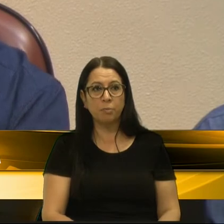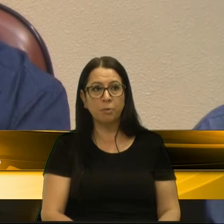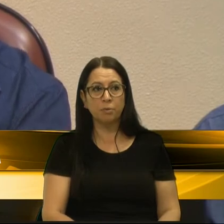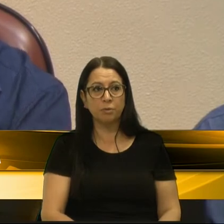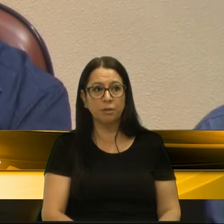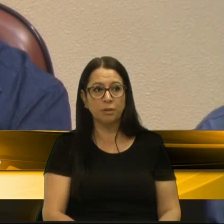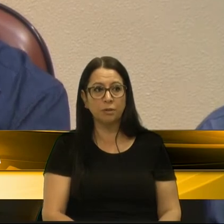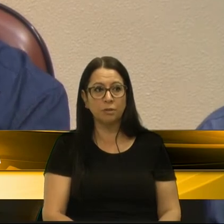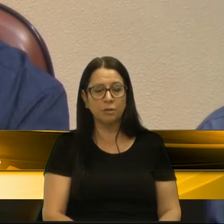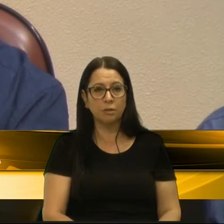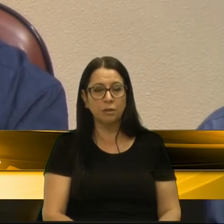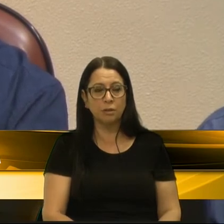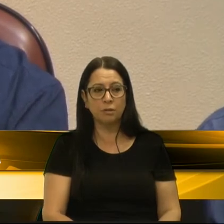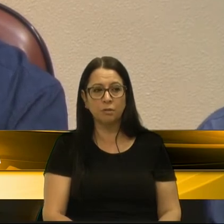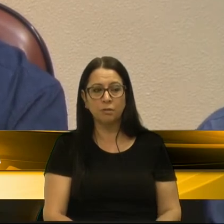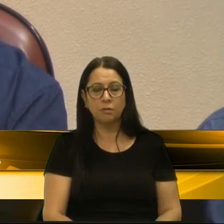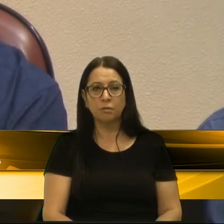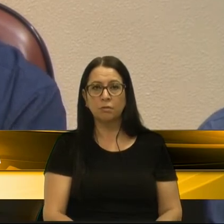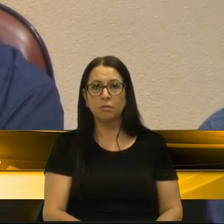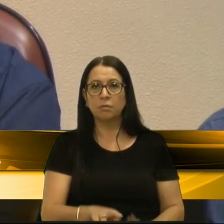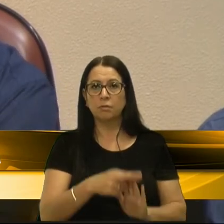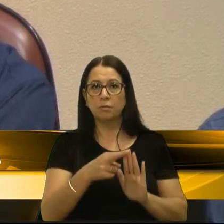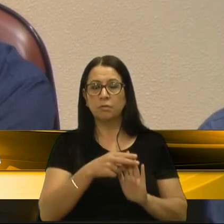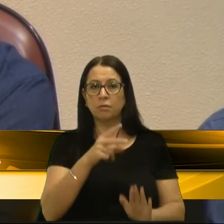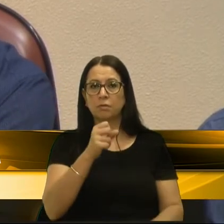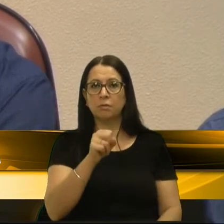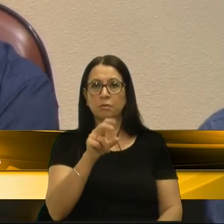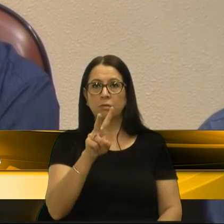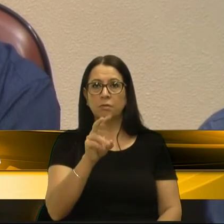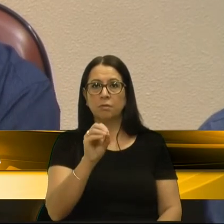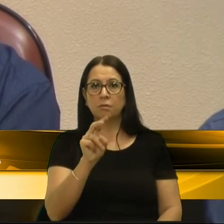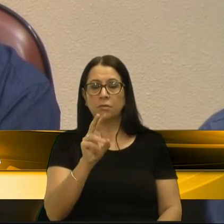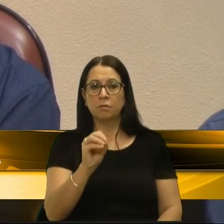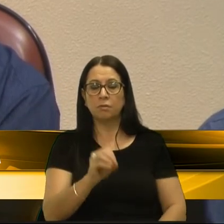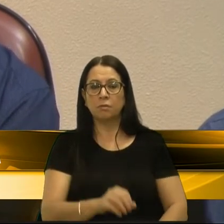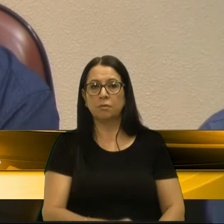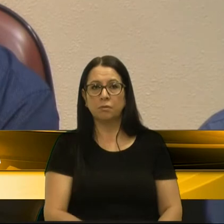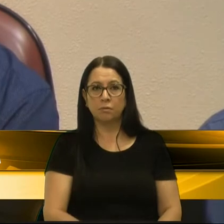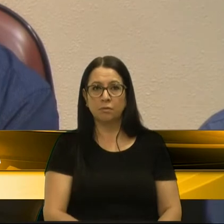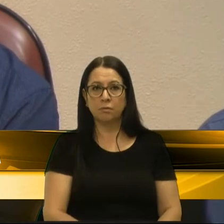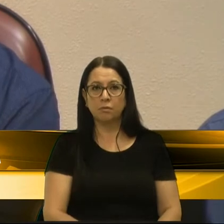Aprovado por unanimidade o requerimento número 8 de 2020.